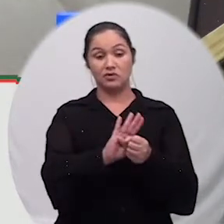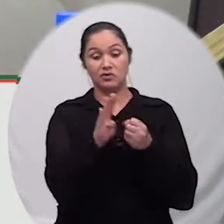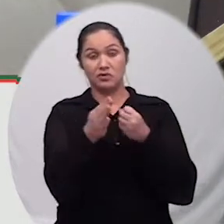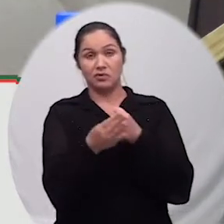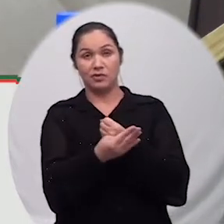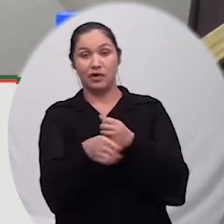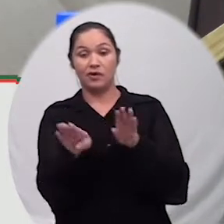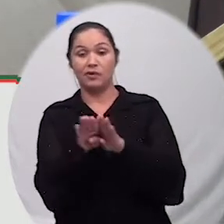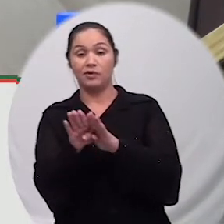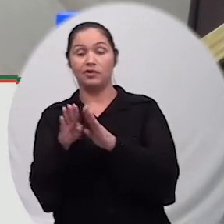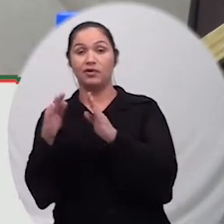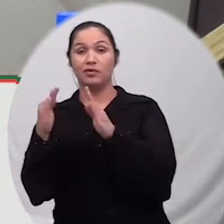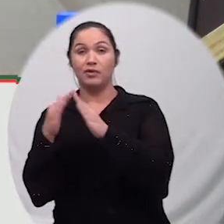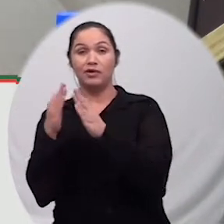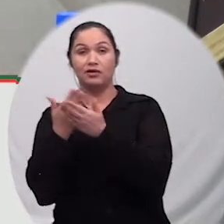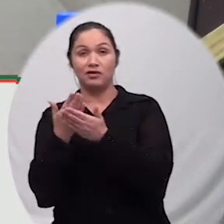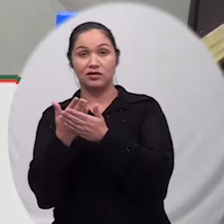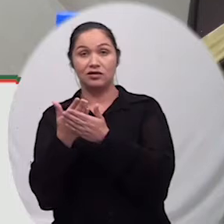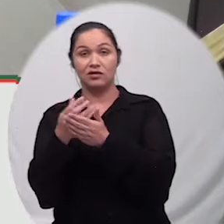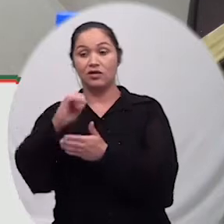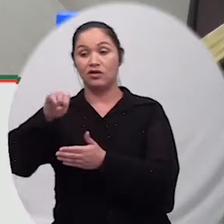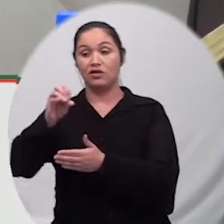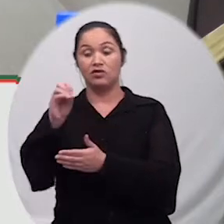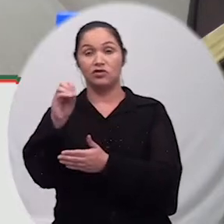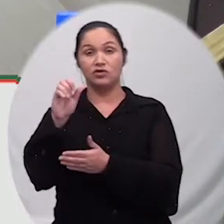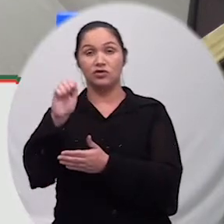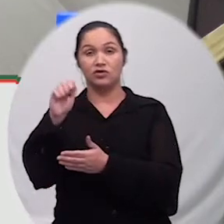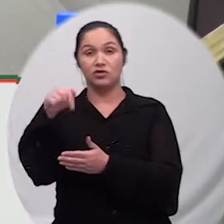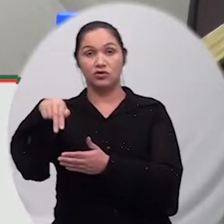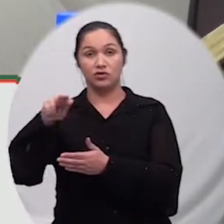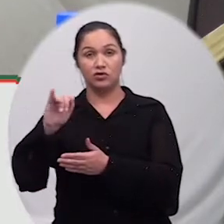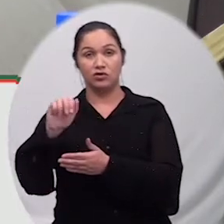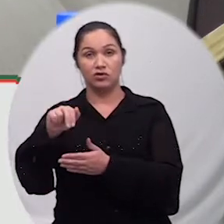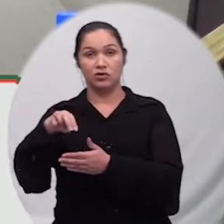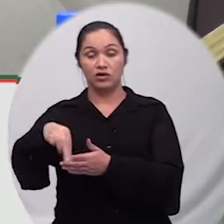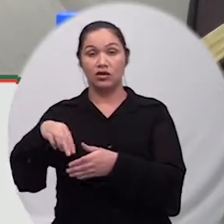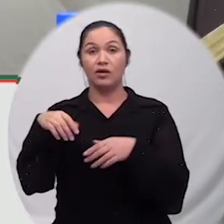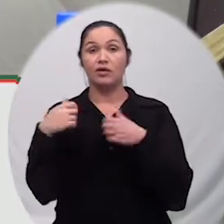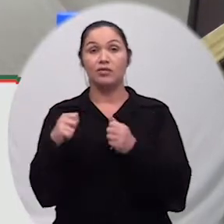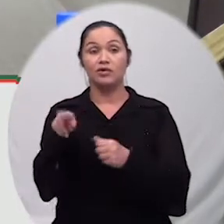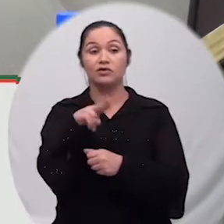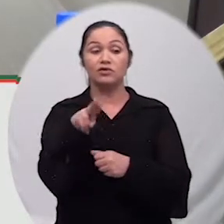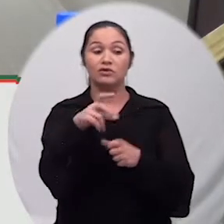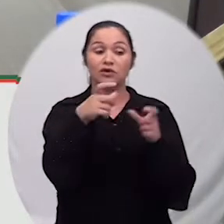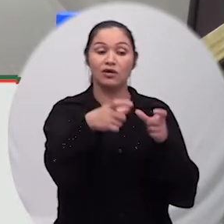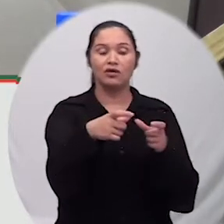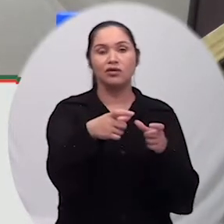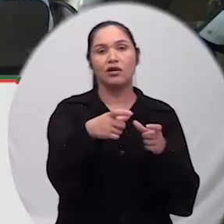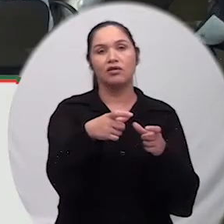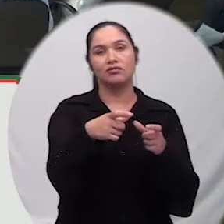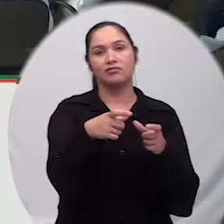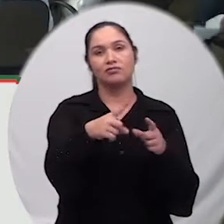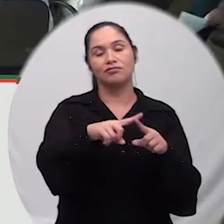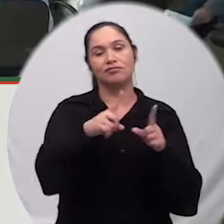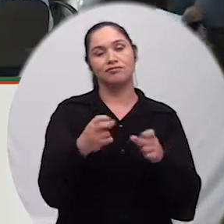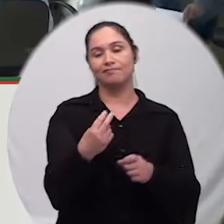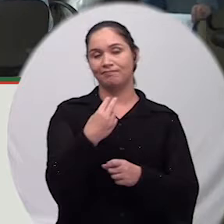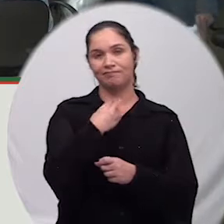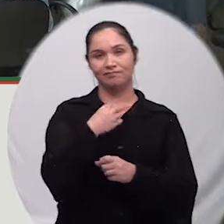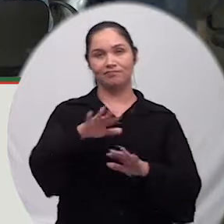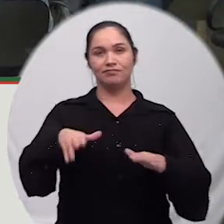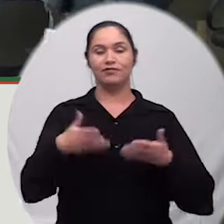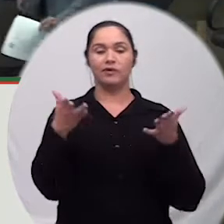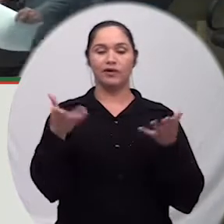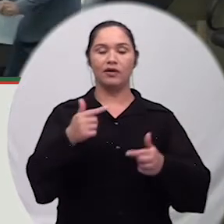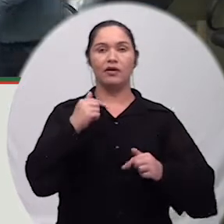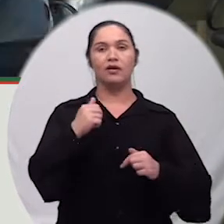na escola Moacir e Jardim de Menezes, utilizam aquele local para lazer. Requerimento está em discussão. Com a